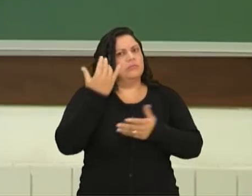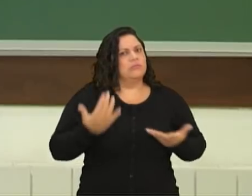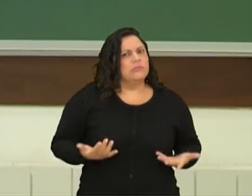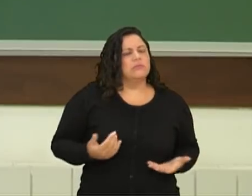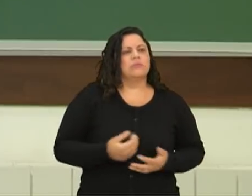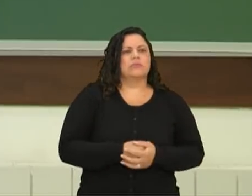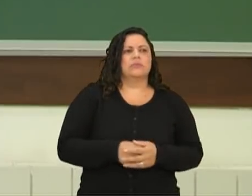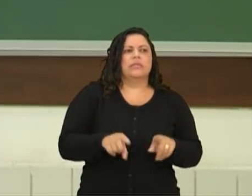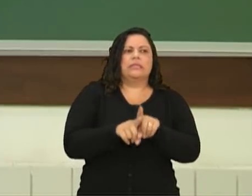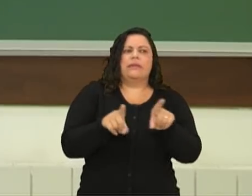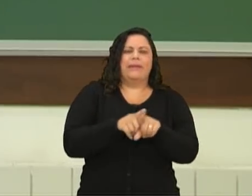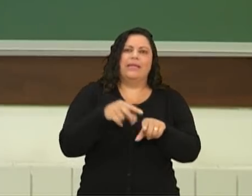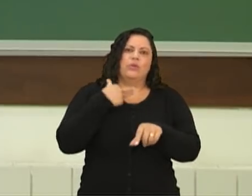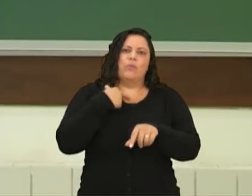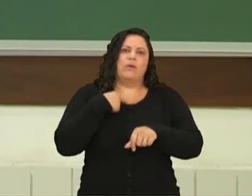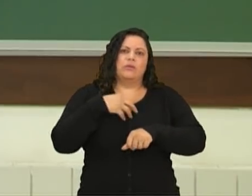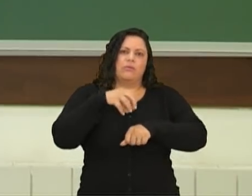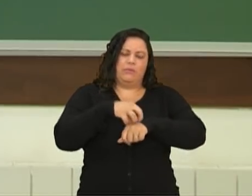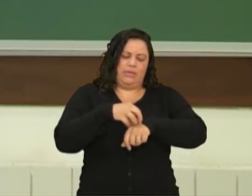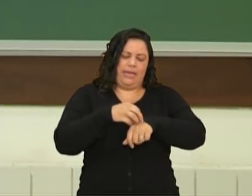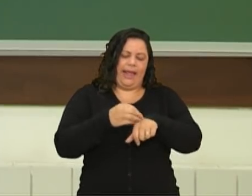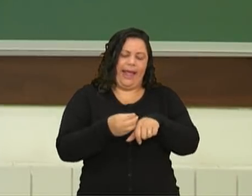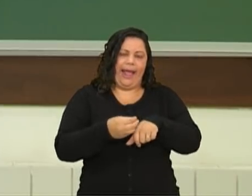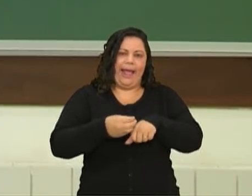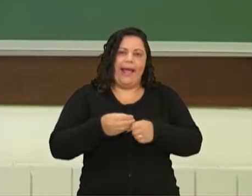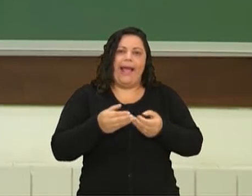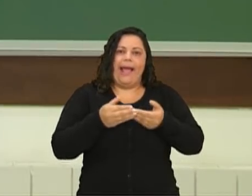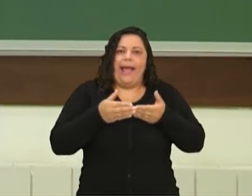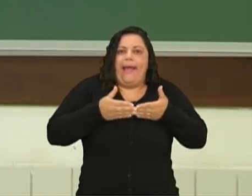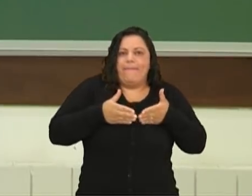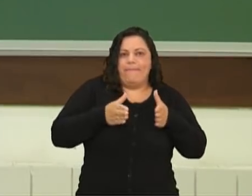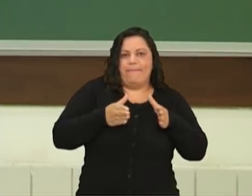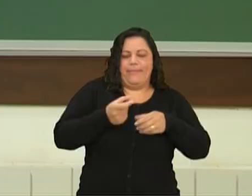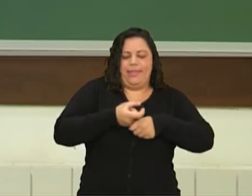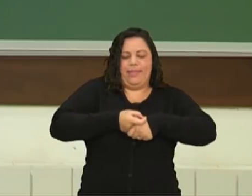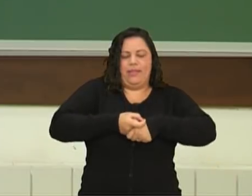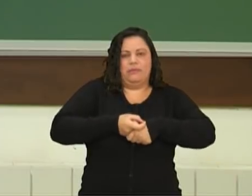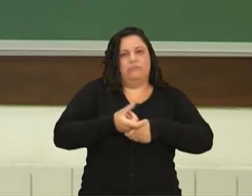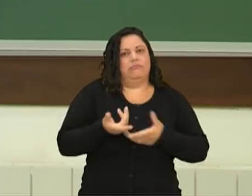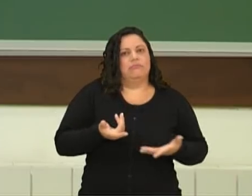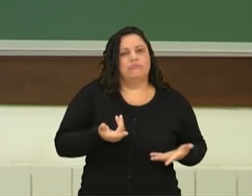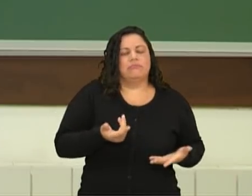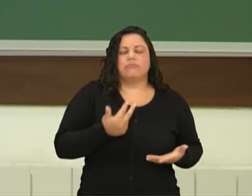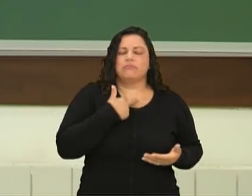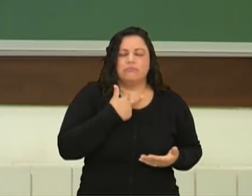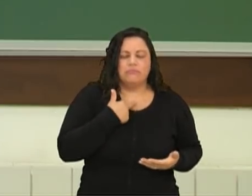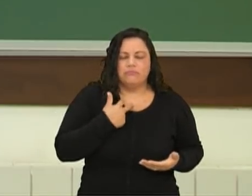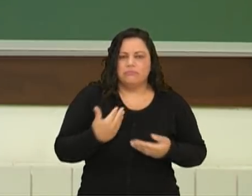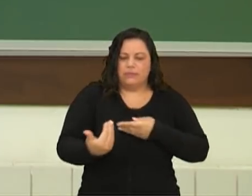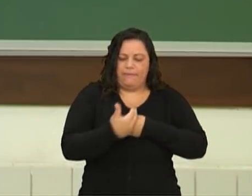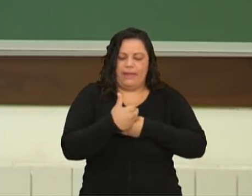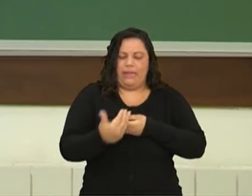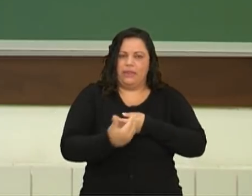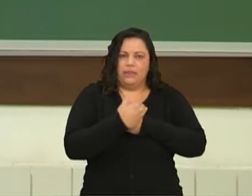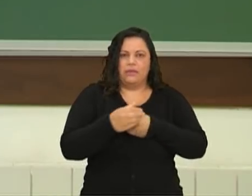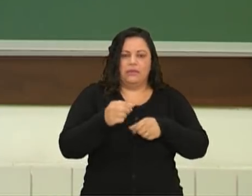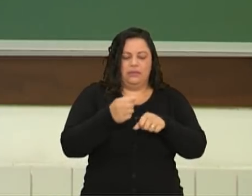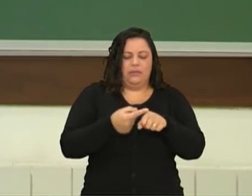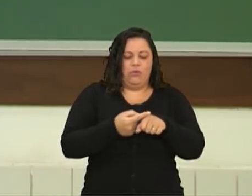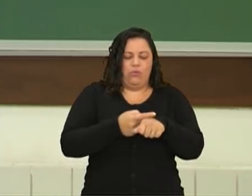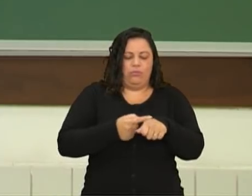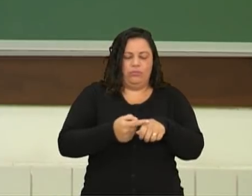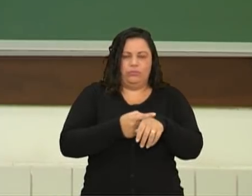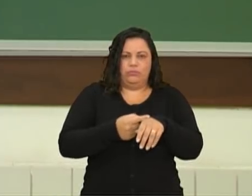ficar um acesso, uma porta de entrada para bactérias, para contaminações. Então, o nosso corpo, rapidinho,